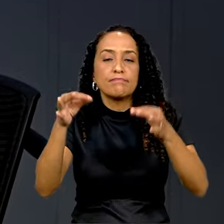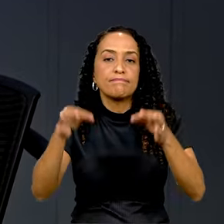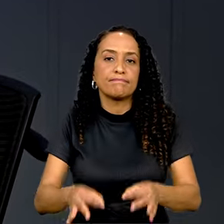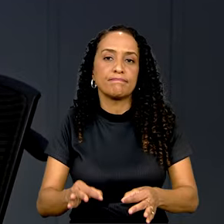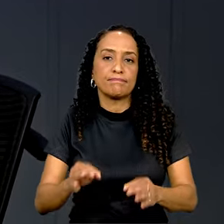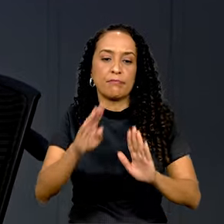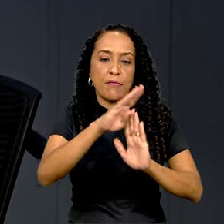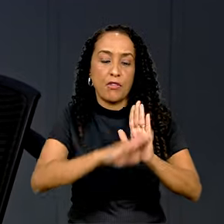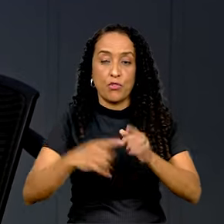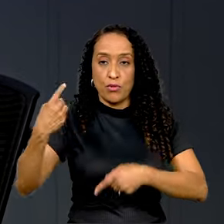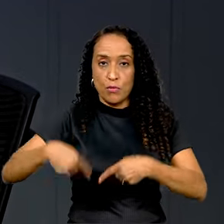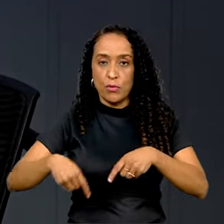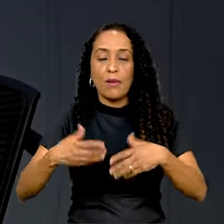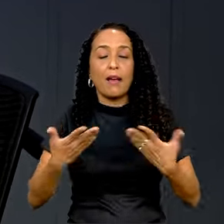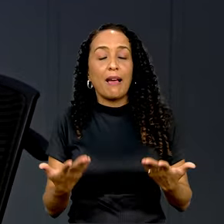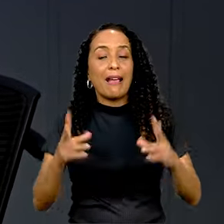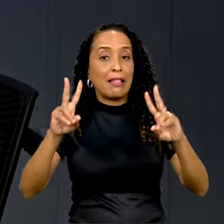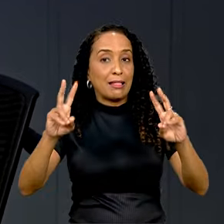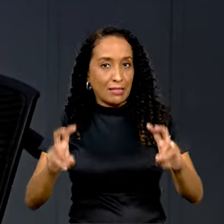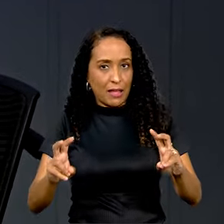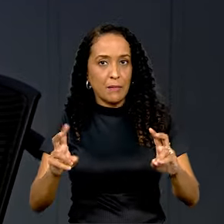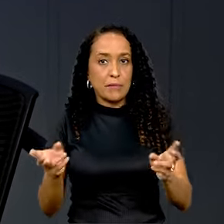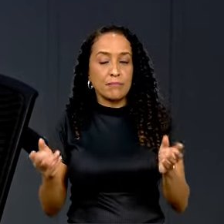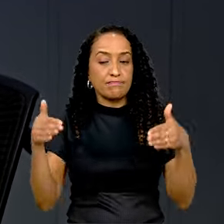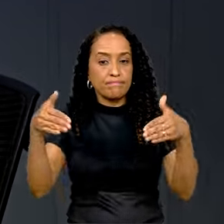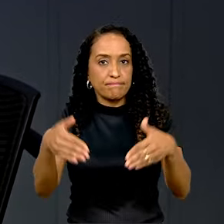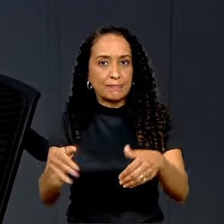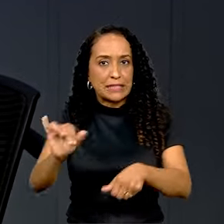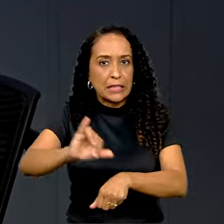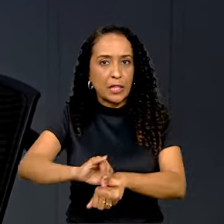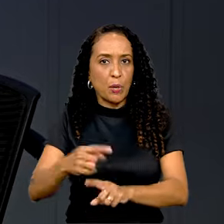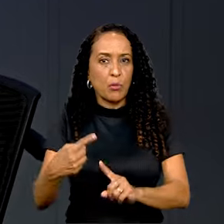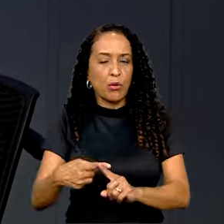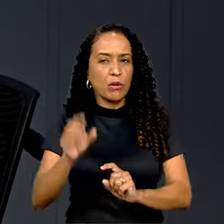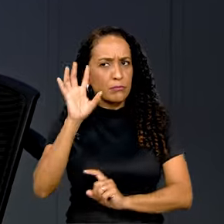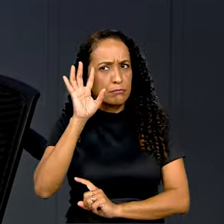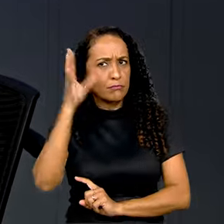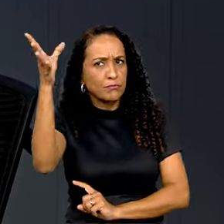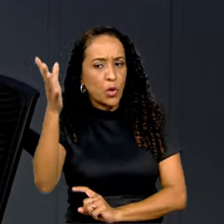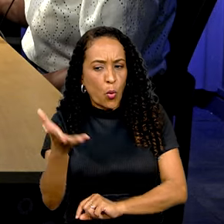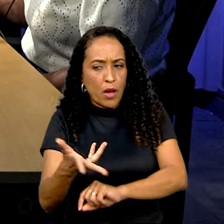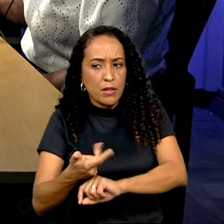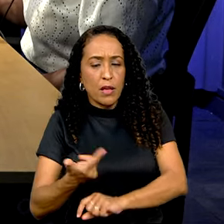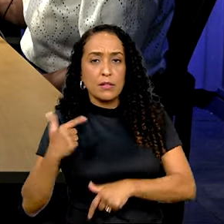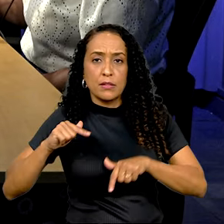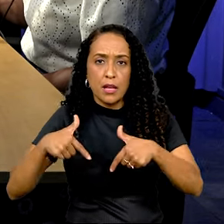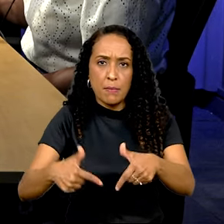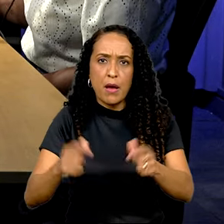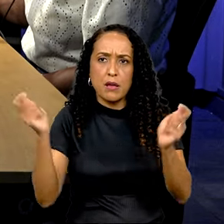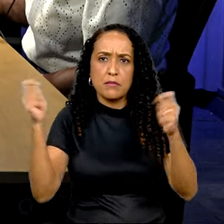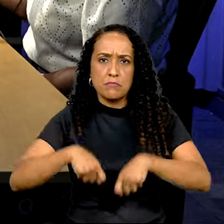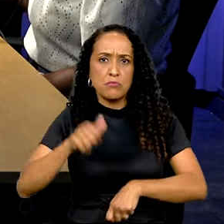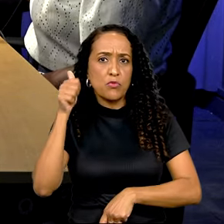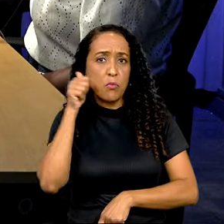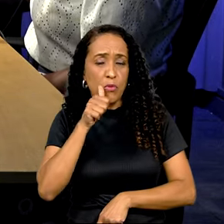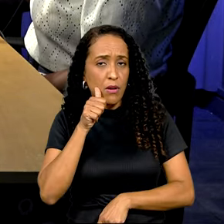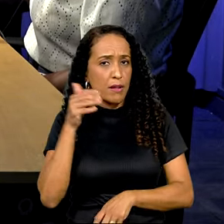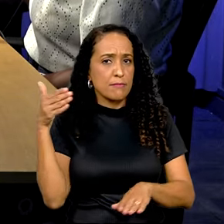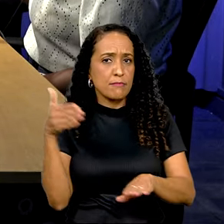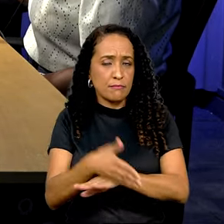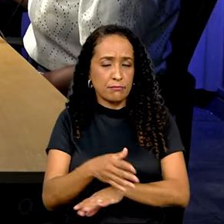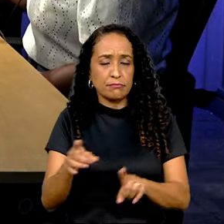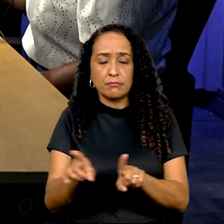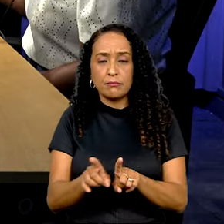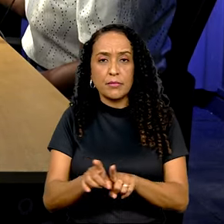definitiva na agenda pública então é é um tema que é Central porque define a qualidade do emprego que as mulheres podem acessar